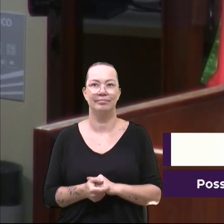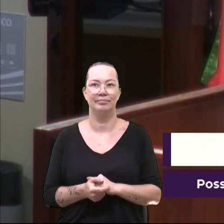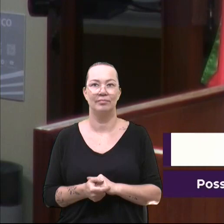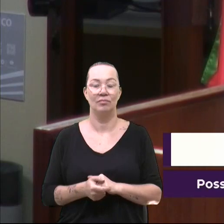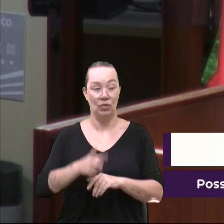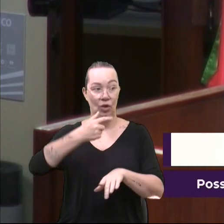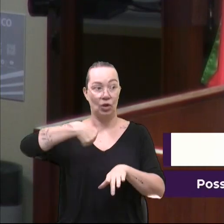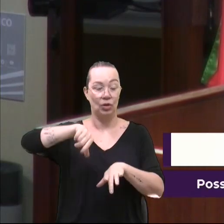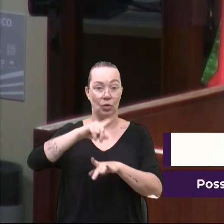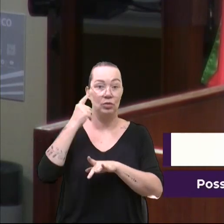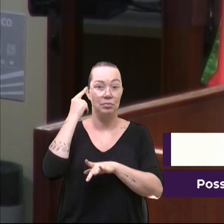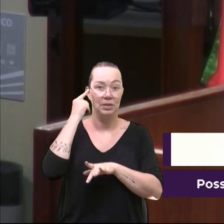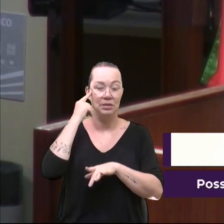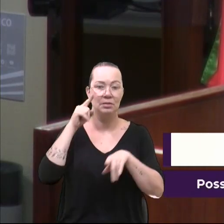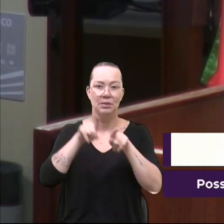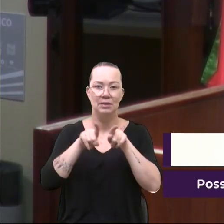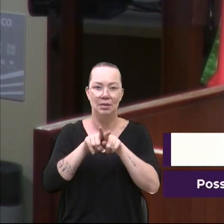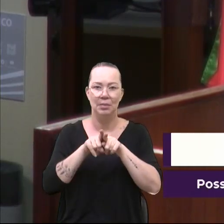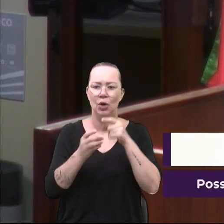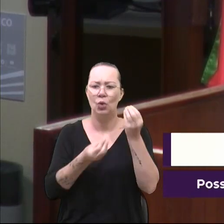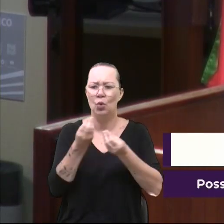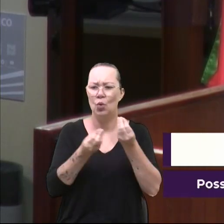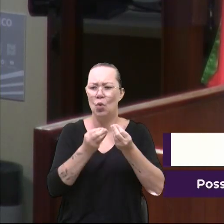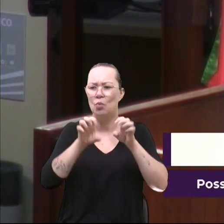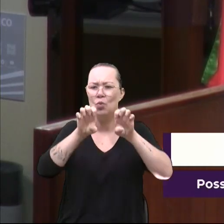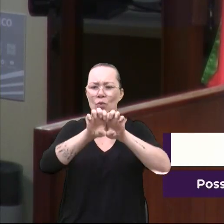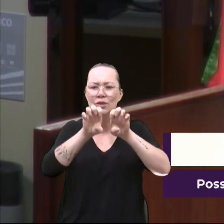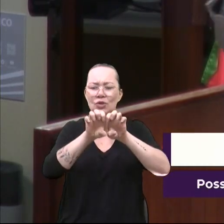Nós pensamos também na reestruturação da casa.